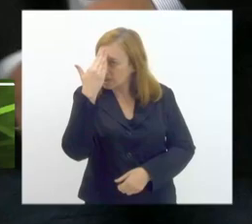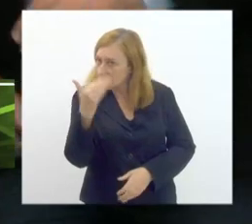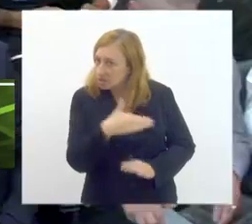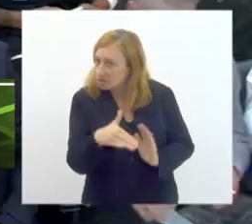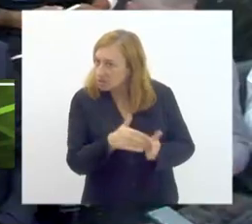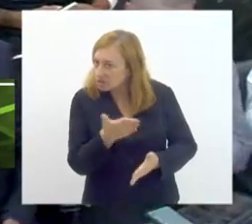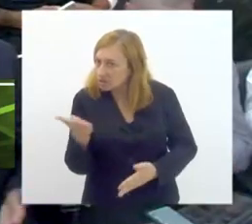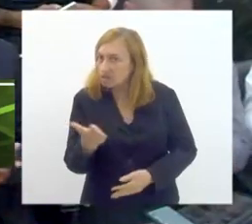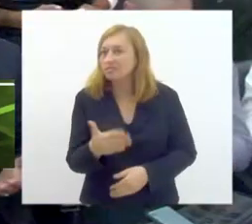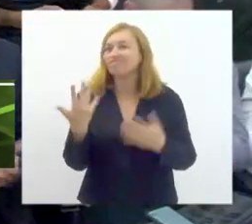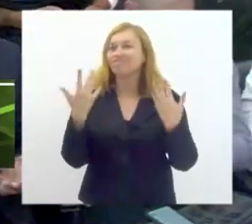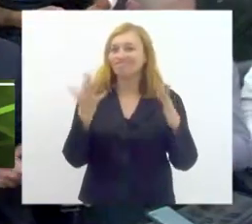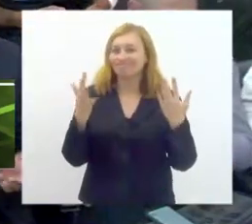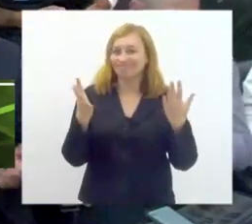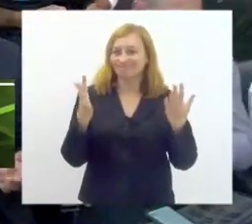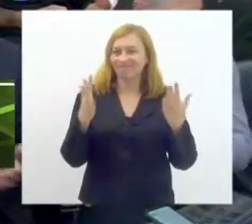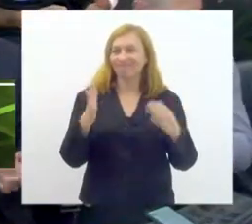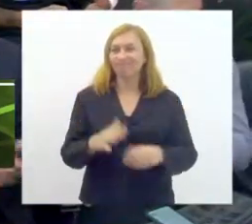todos.